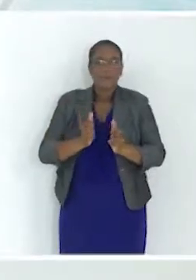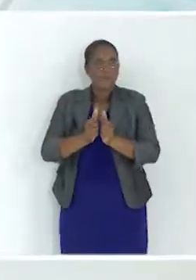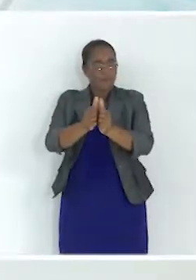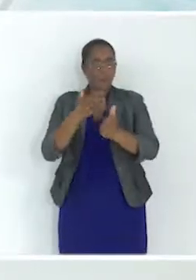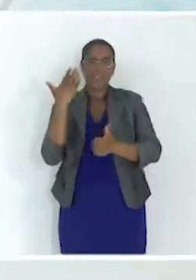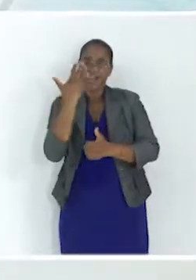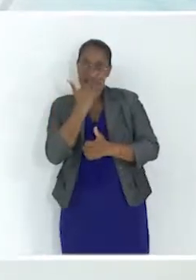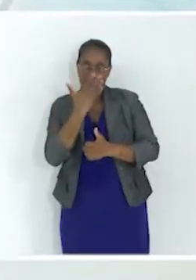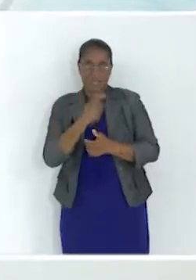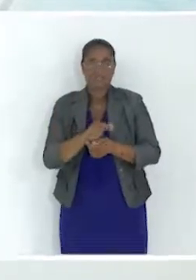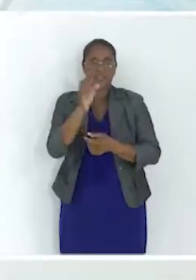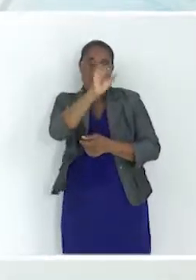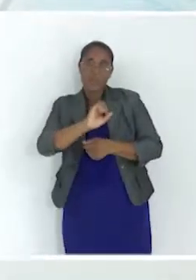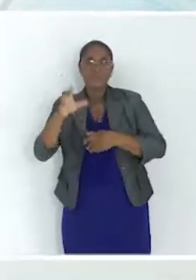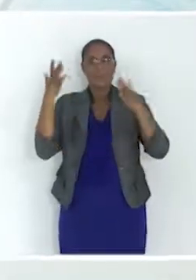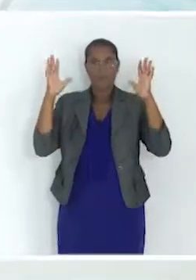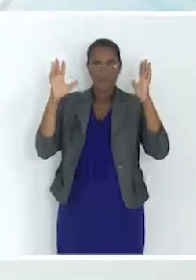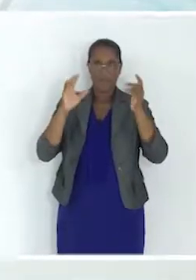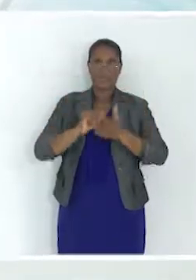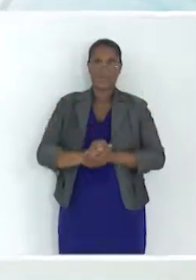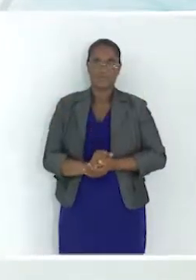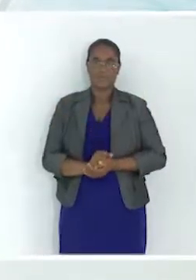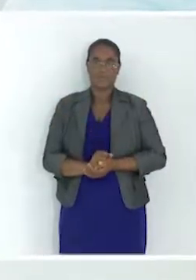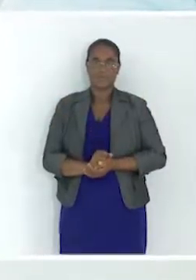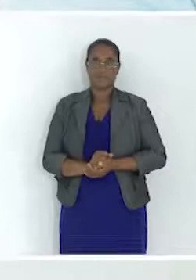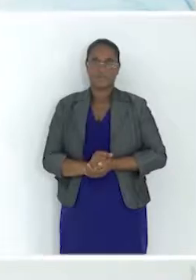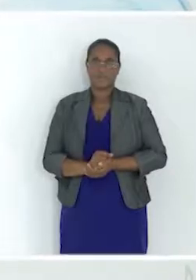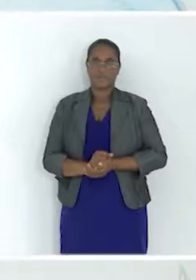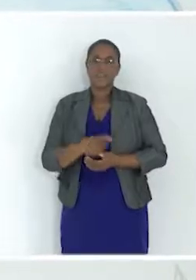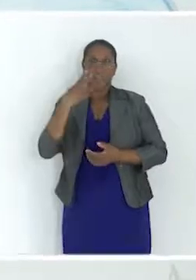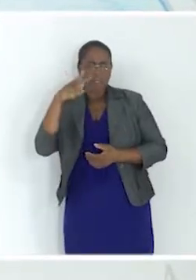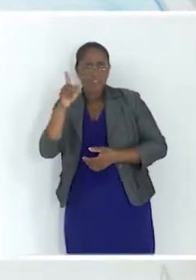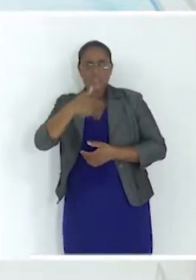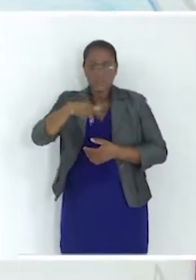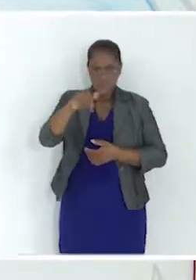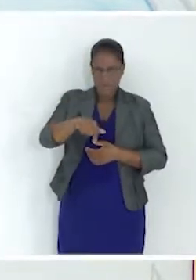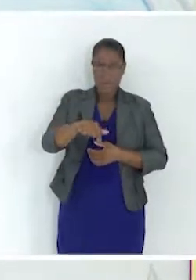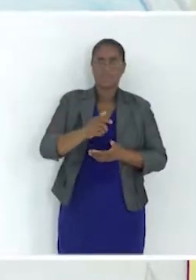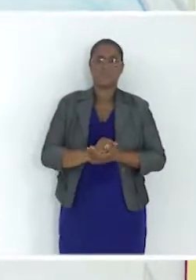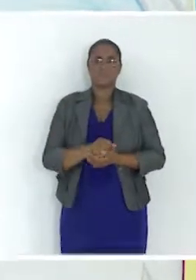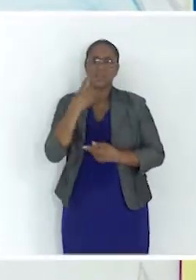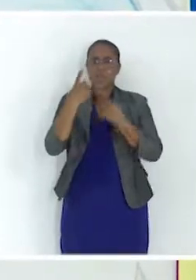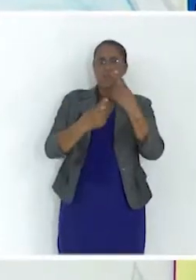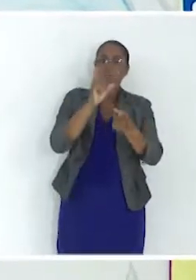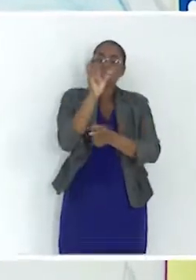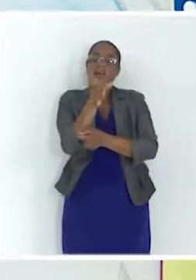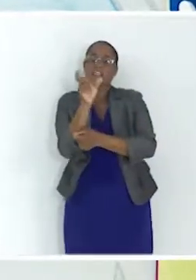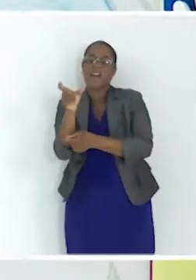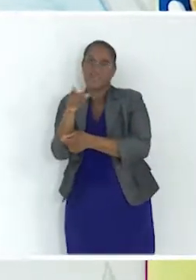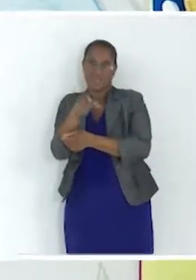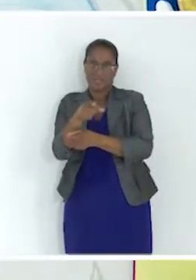parabéns. Então vejam, nós temos aqui algumas palavras. Meninas,